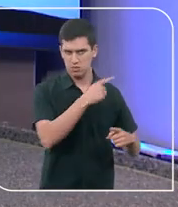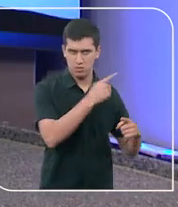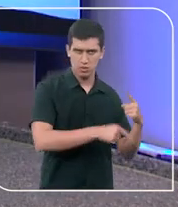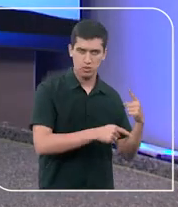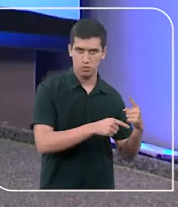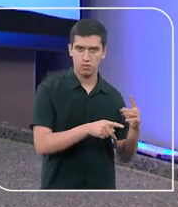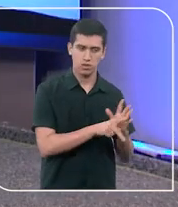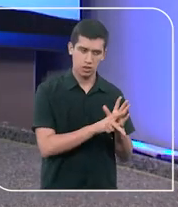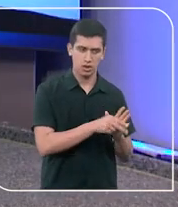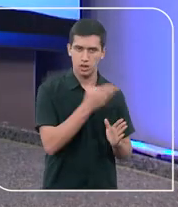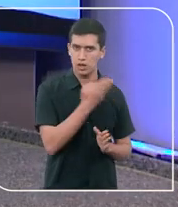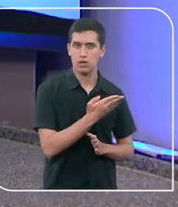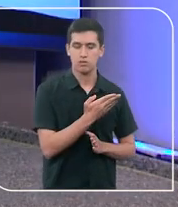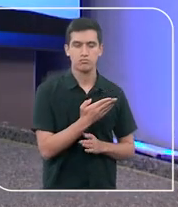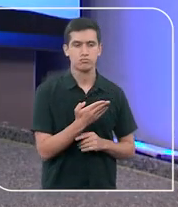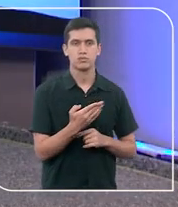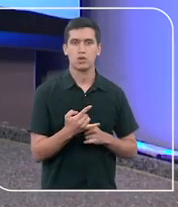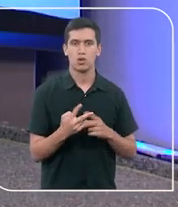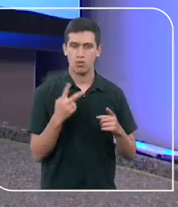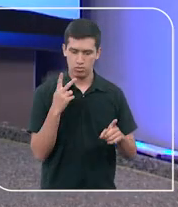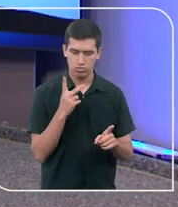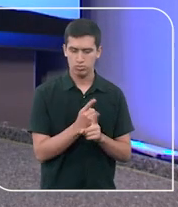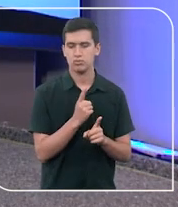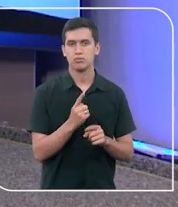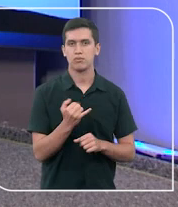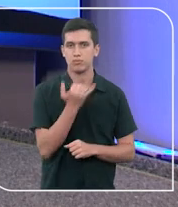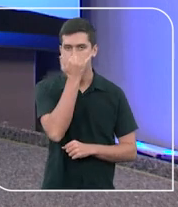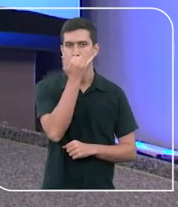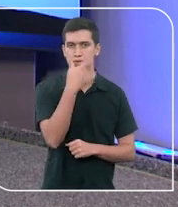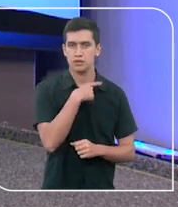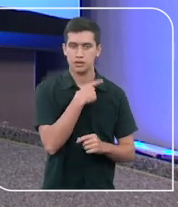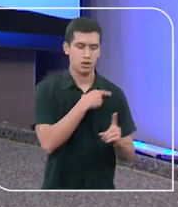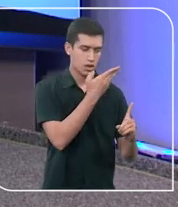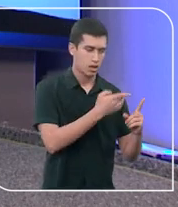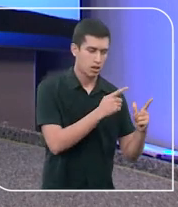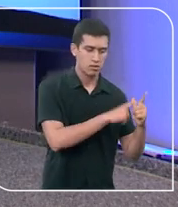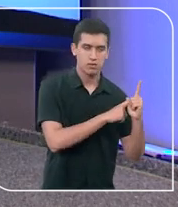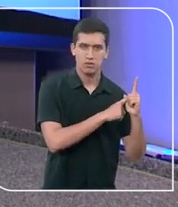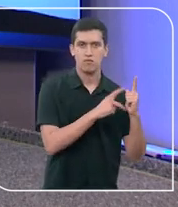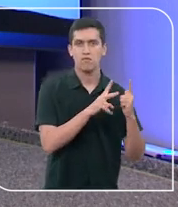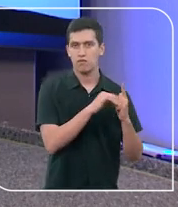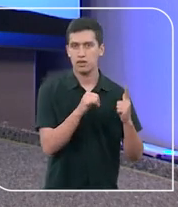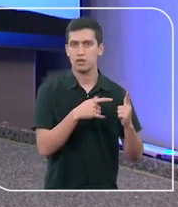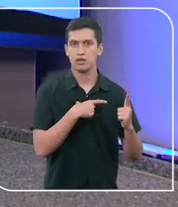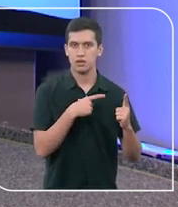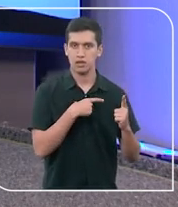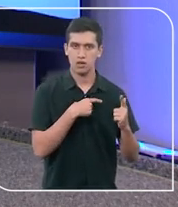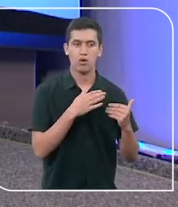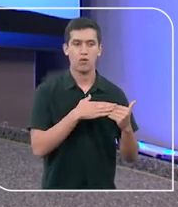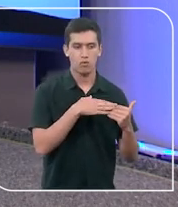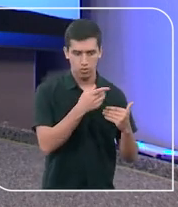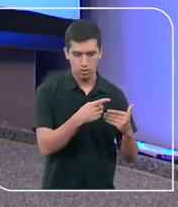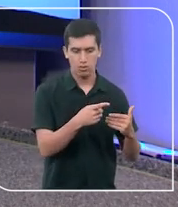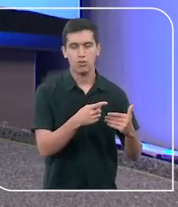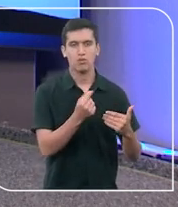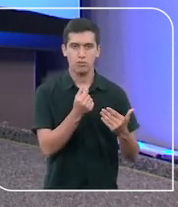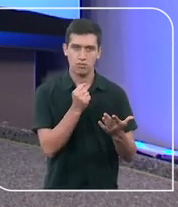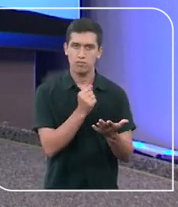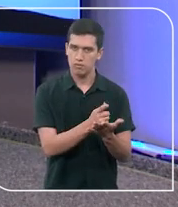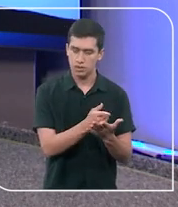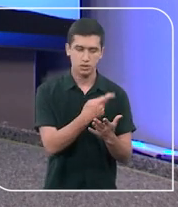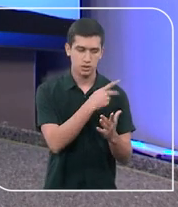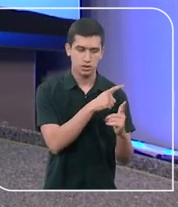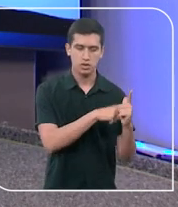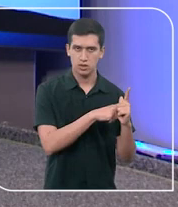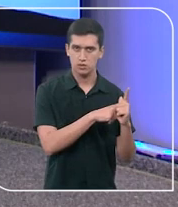Para contribuir para que esse inadimplente ele se torne adimplente da dívida, enfim, fique tudo